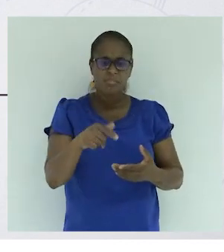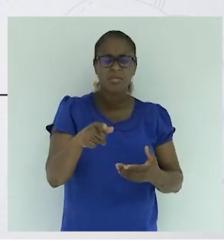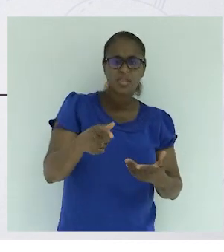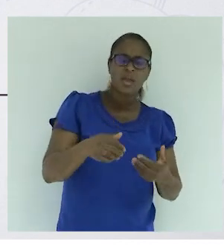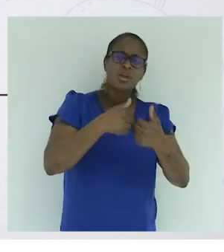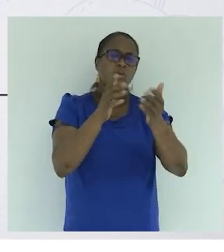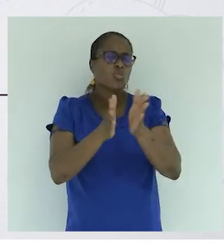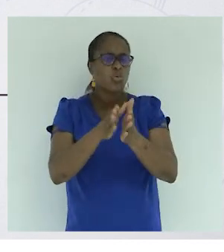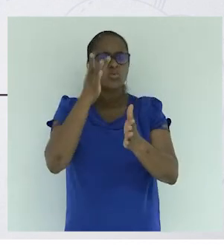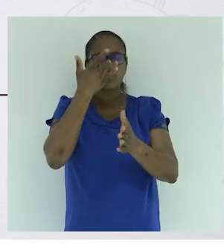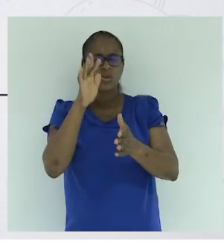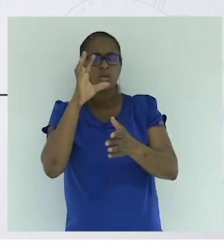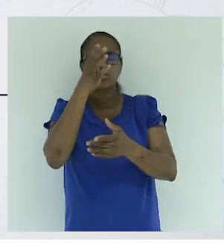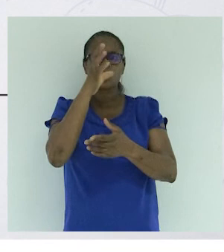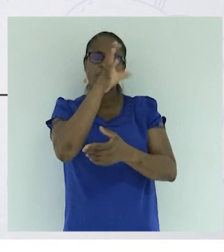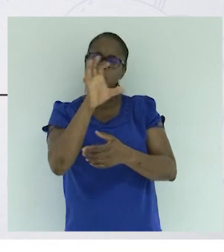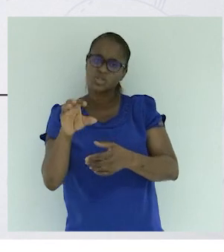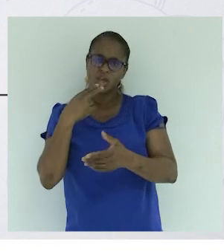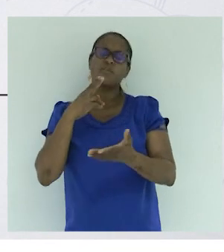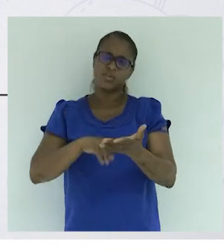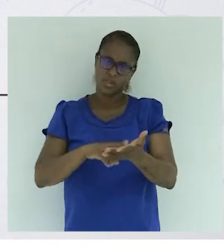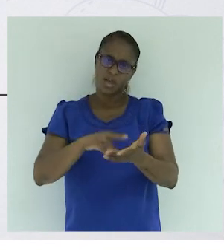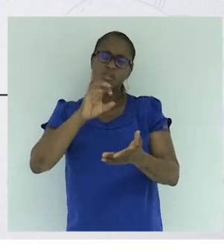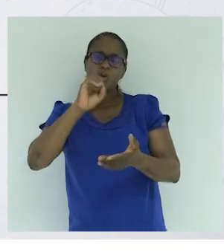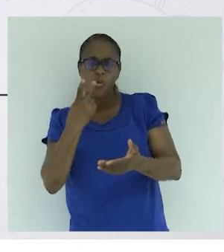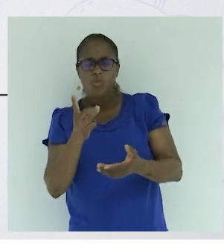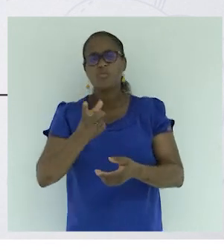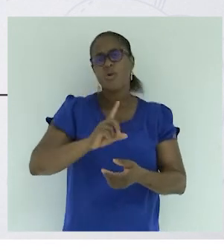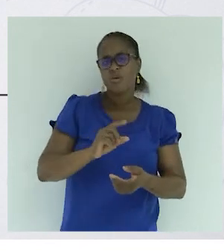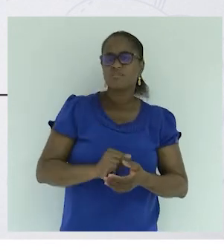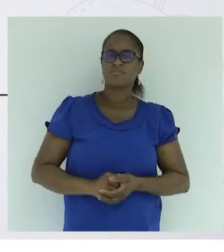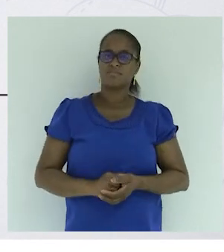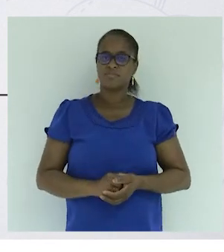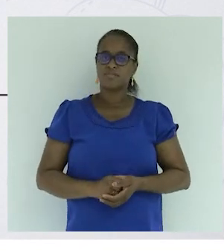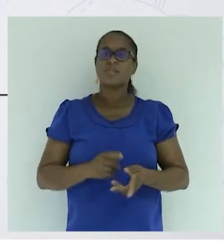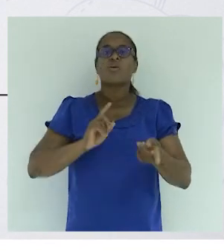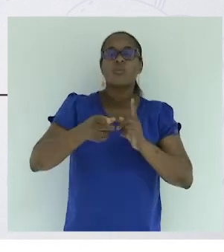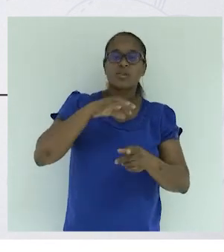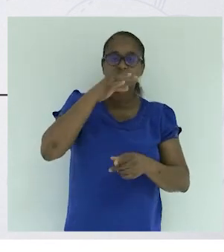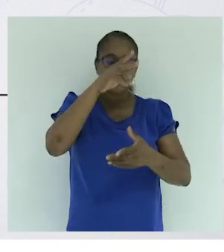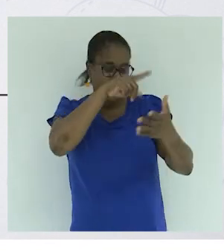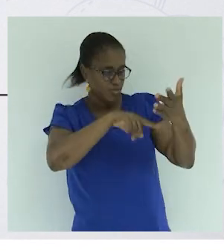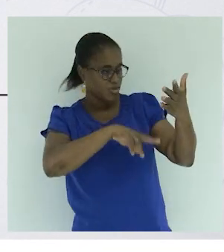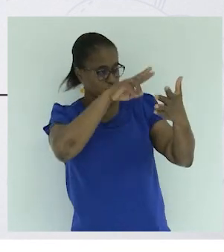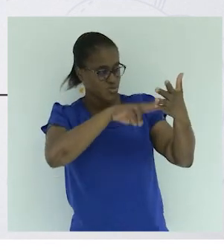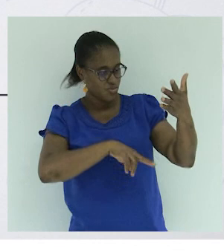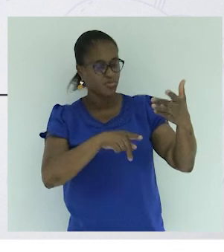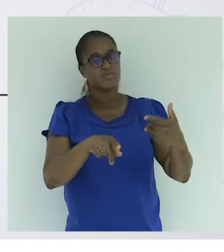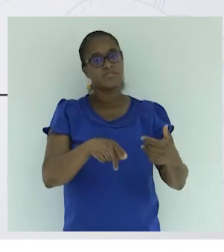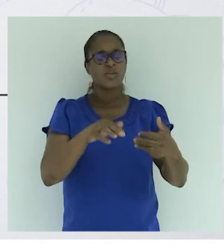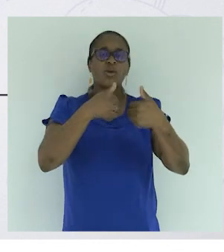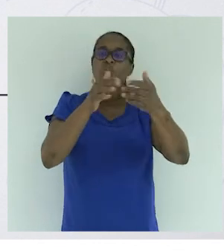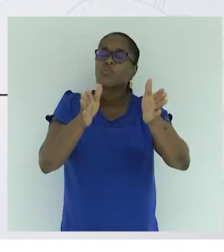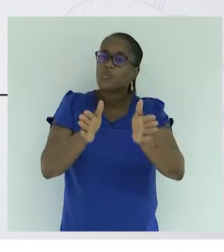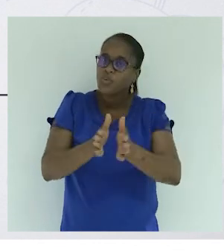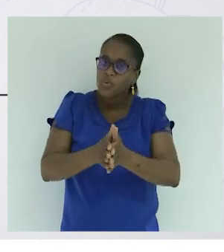todos os continentes. Verdade ou não? que é que nos diz o texto?